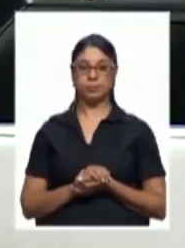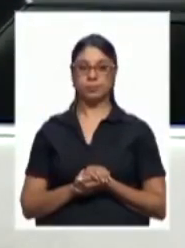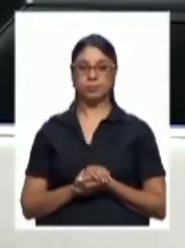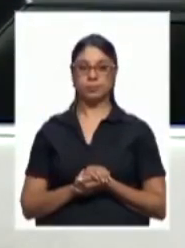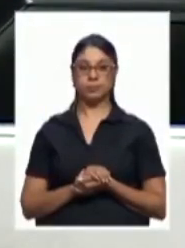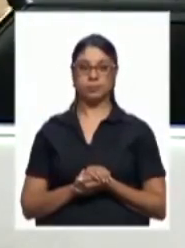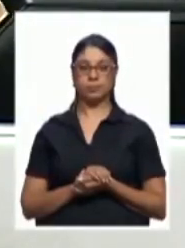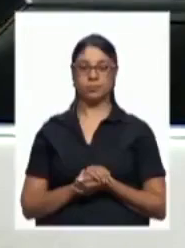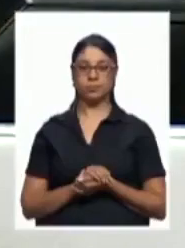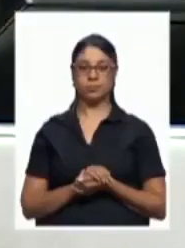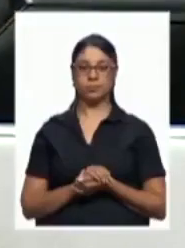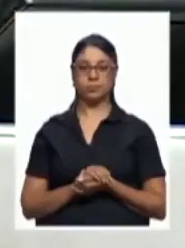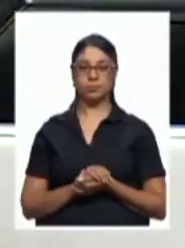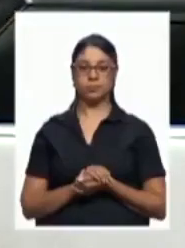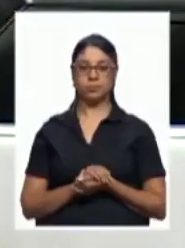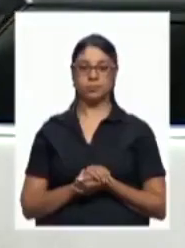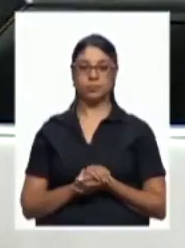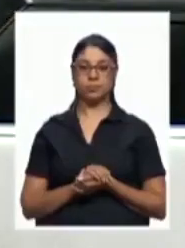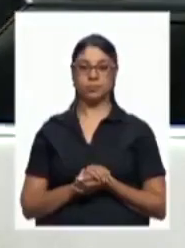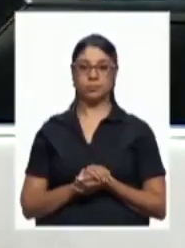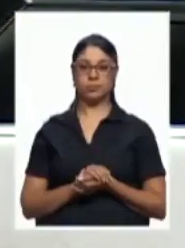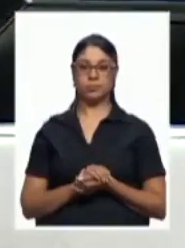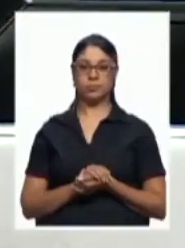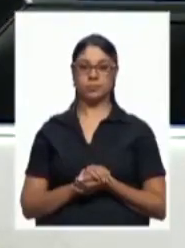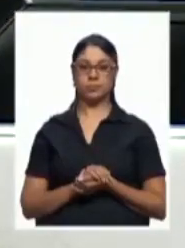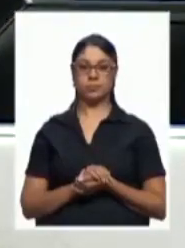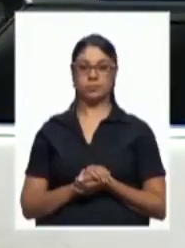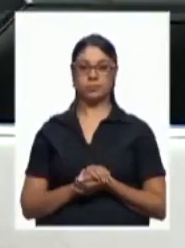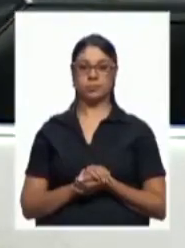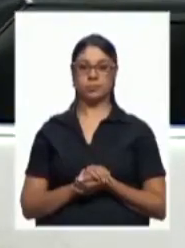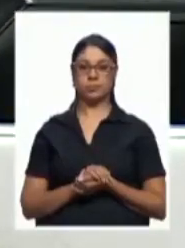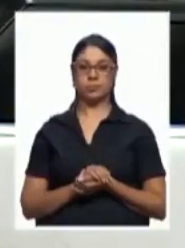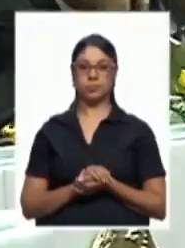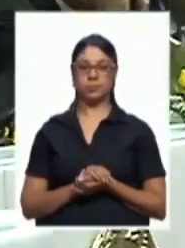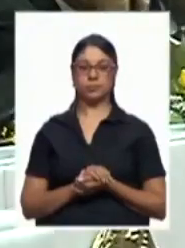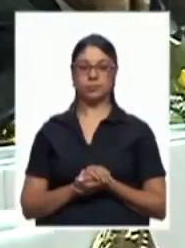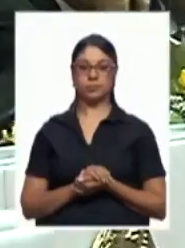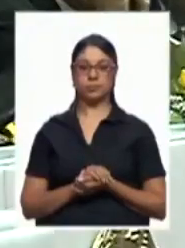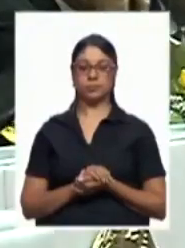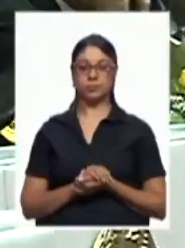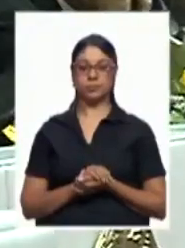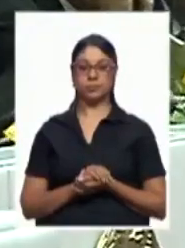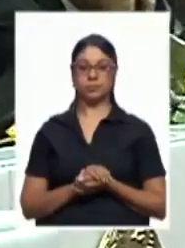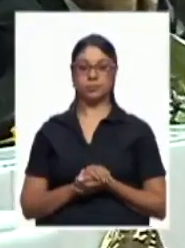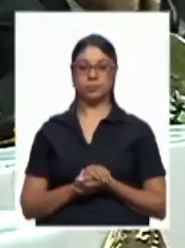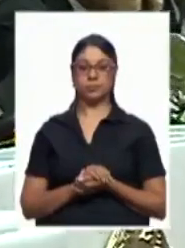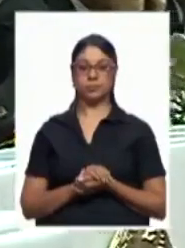já passo. Ele senta. Senta, Patrus.